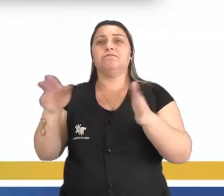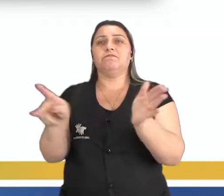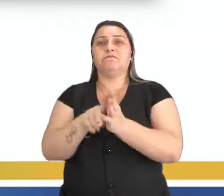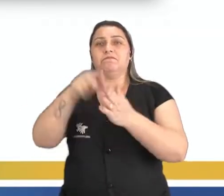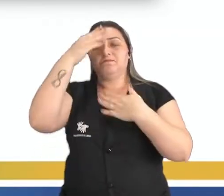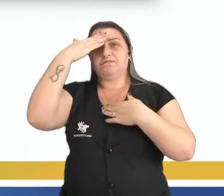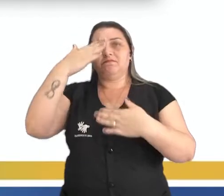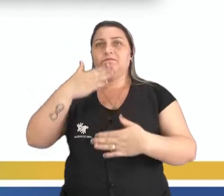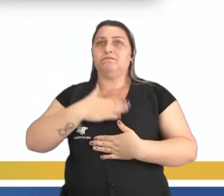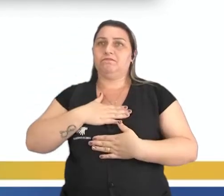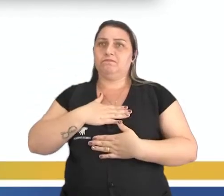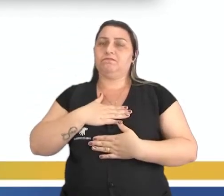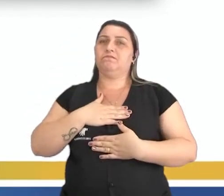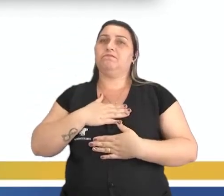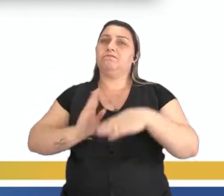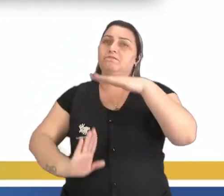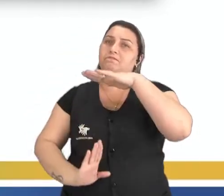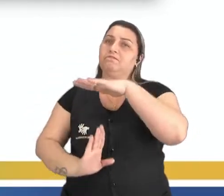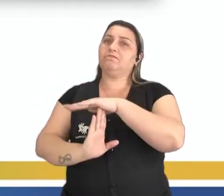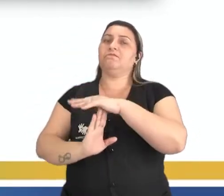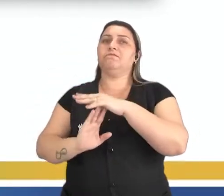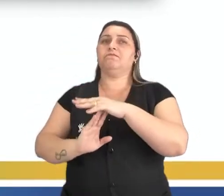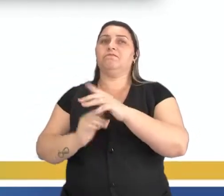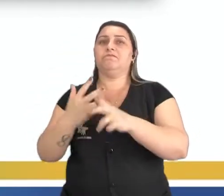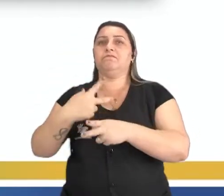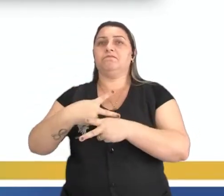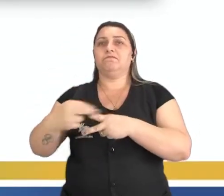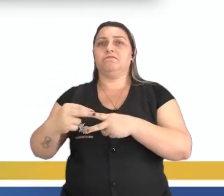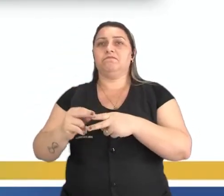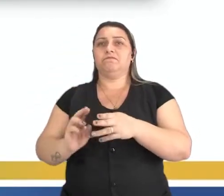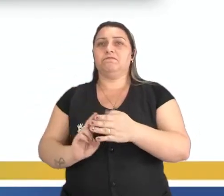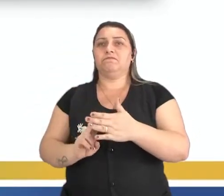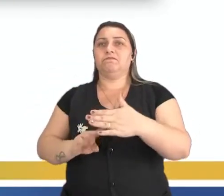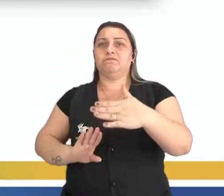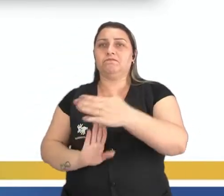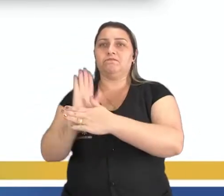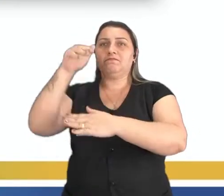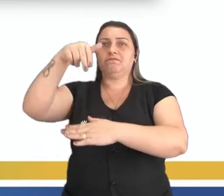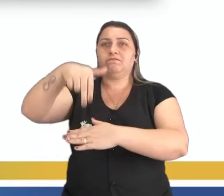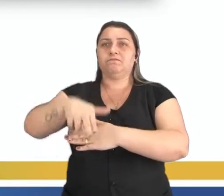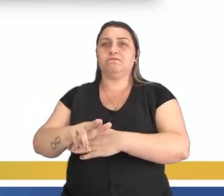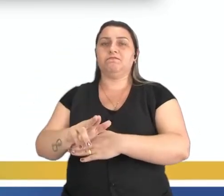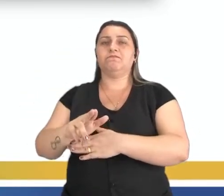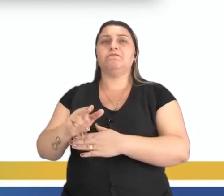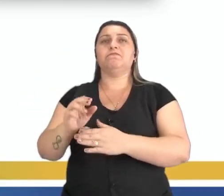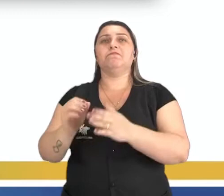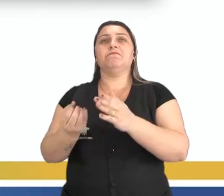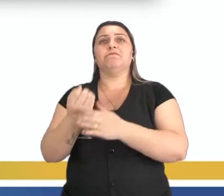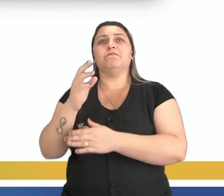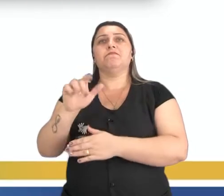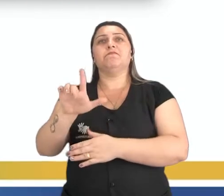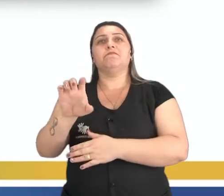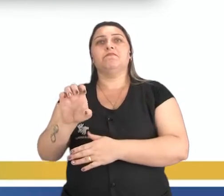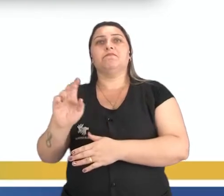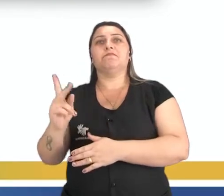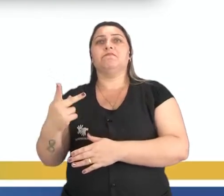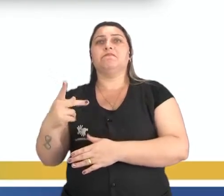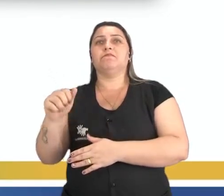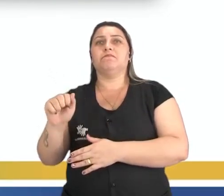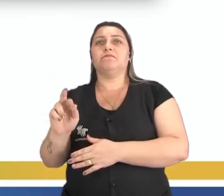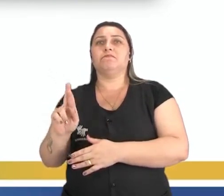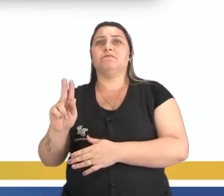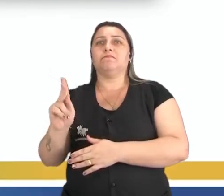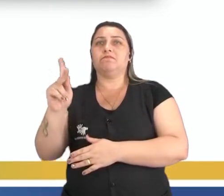corpo, superando seus limites e vencendo os obstáculos, né? Ele criou o Le Parcours, que